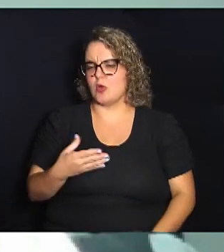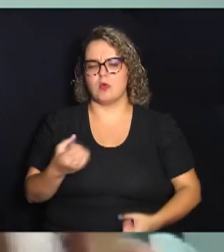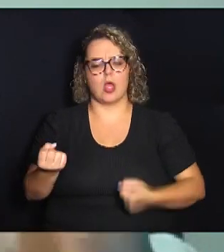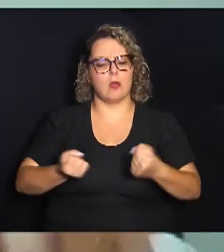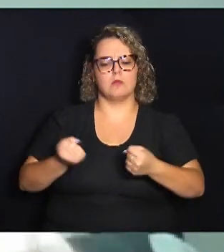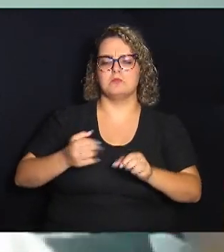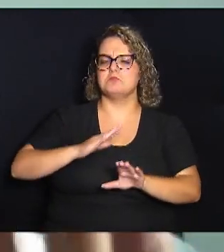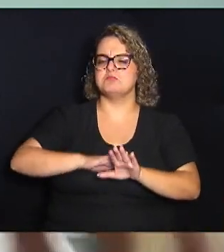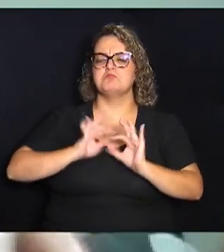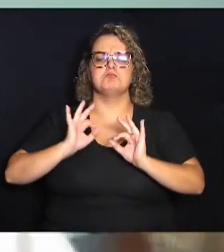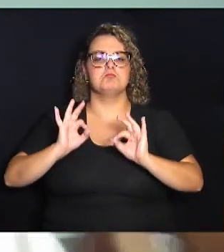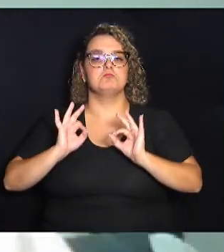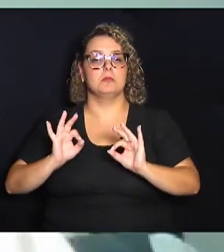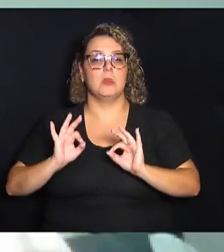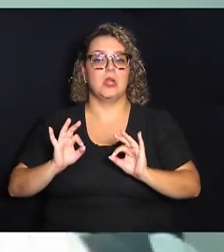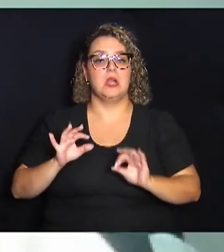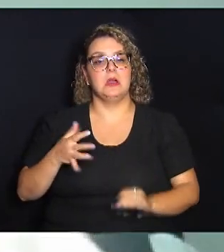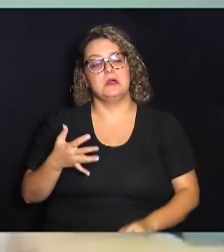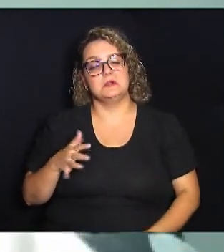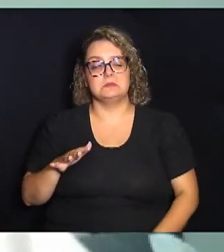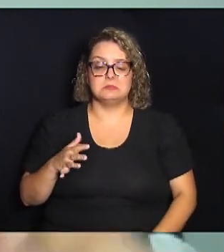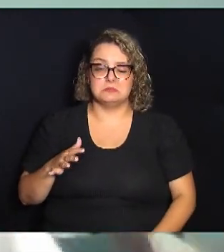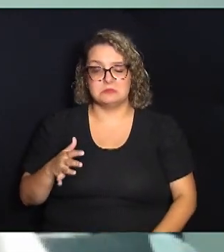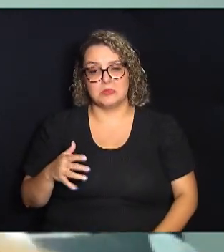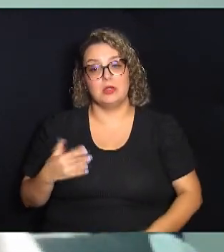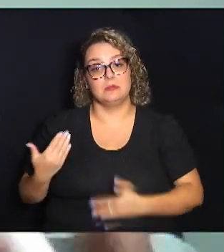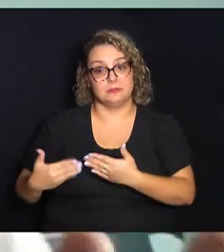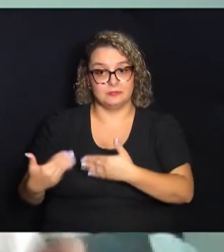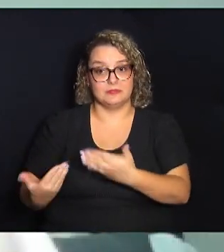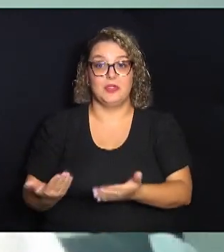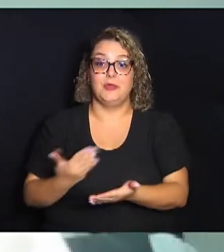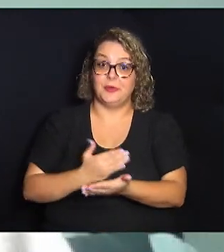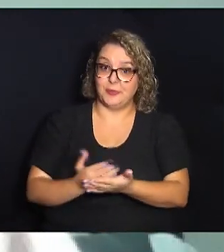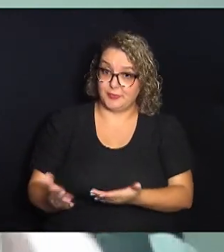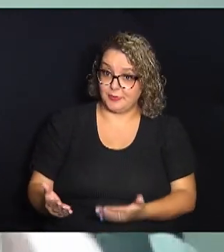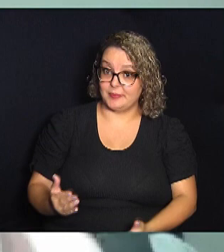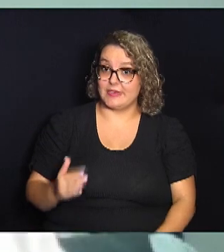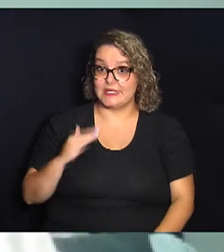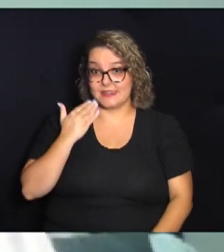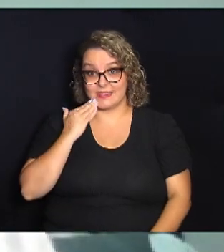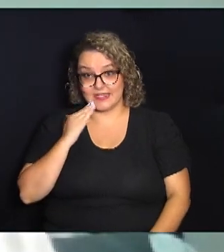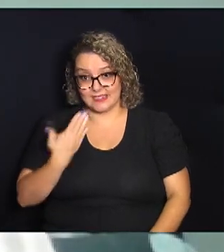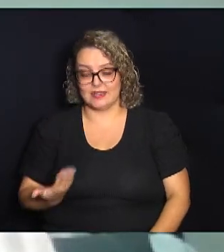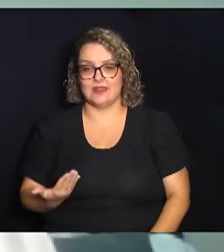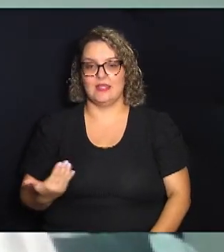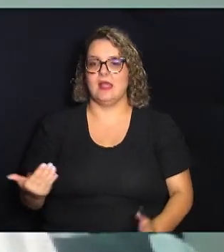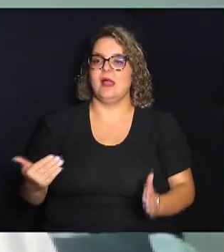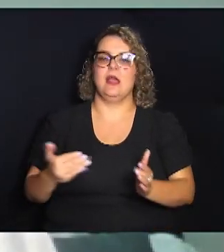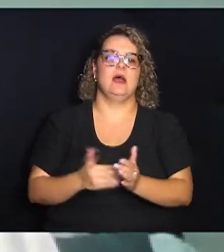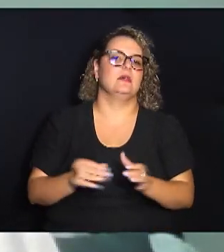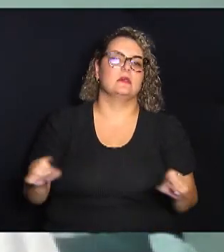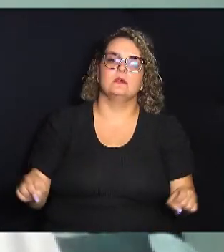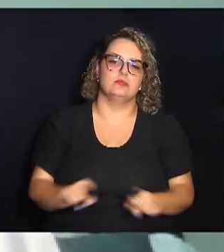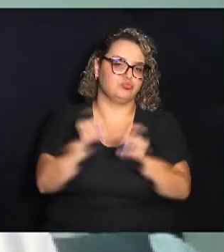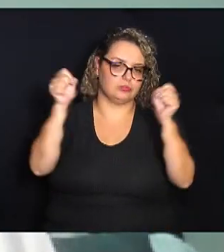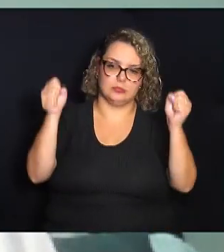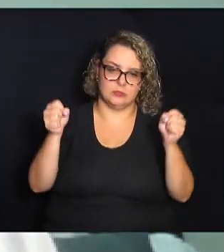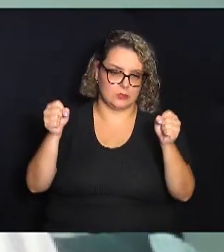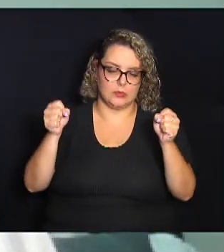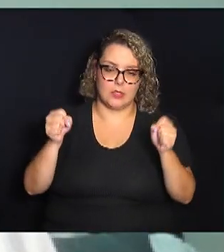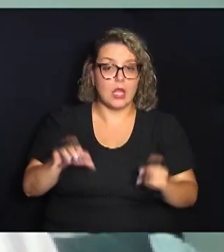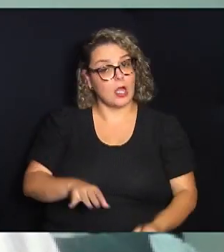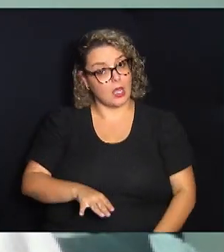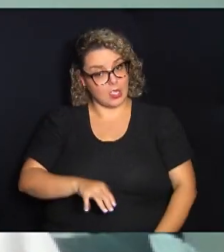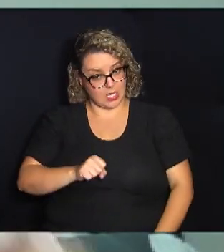bonitinho. Quando ele chega lá numa certa idade, ele já começa a pifar. Até que chega uma hora que ele funde o motor. A menopausa é o